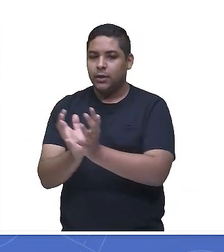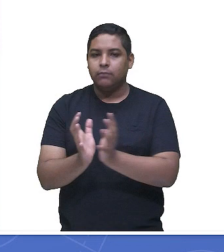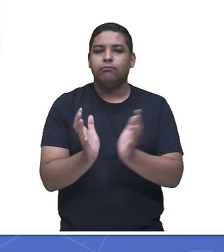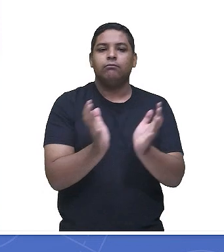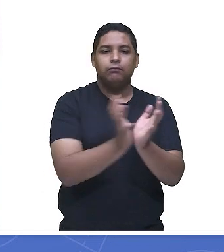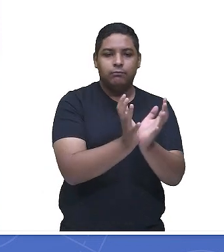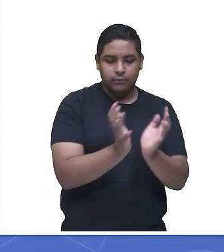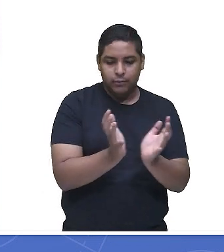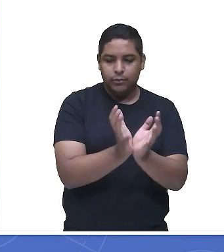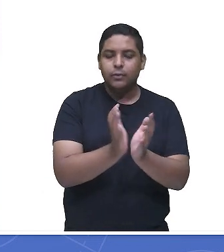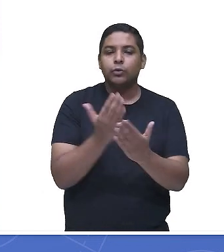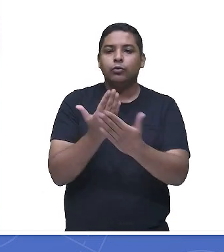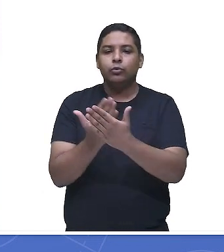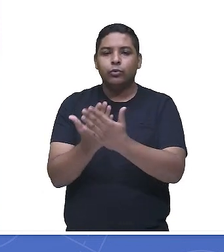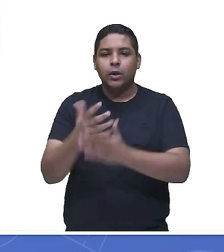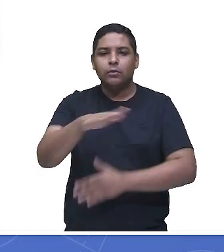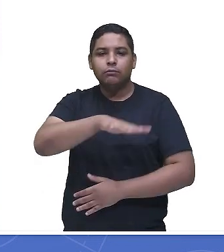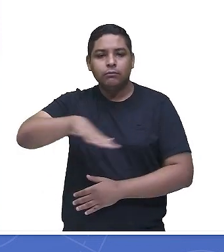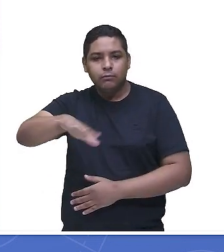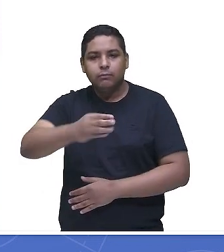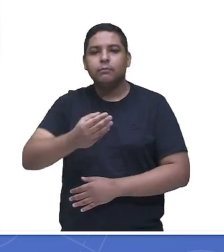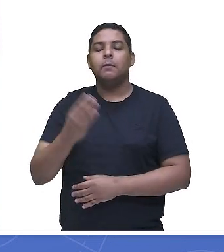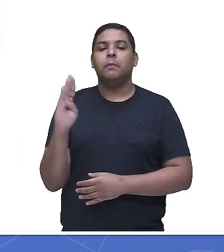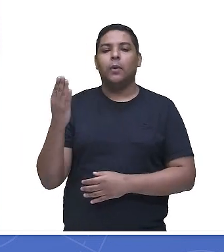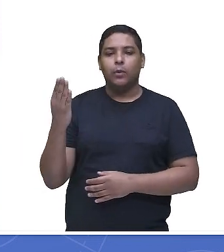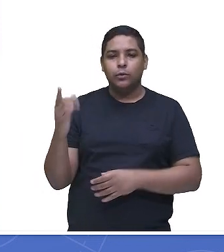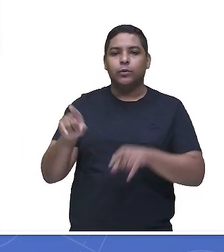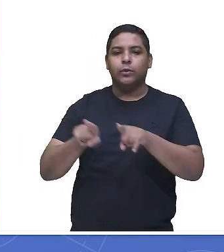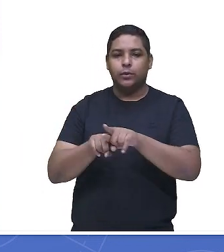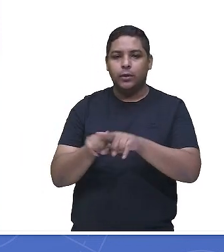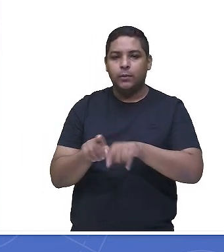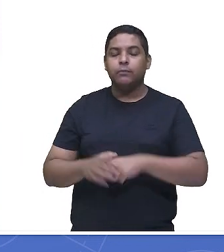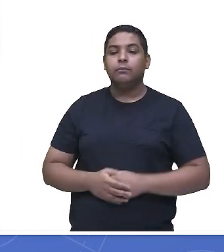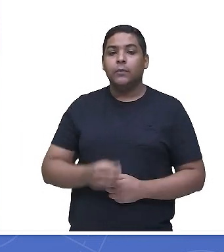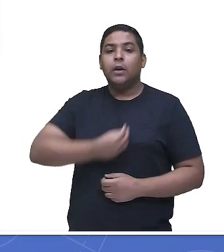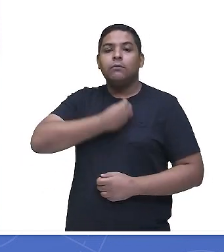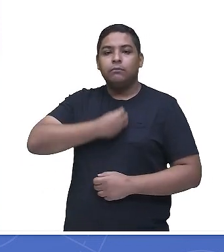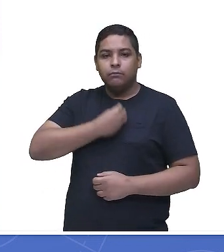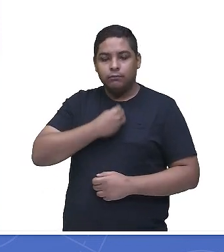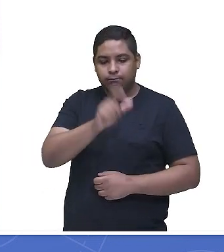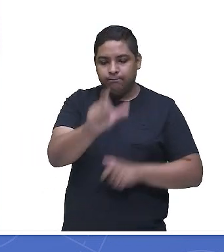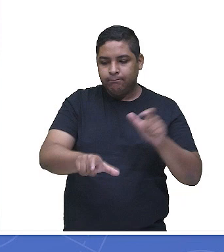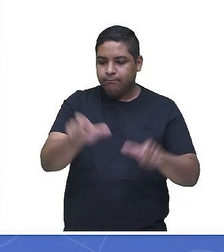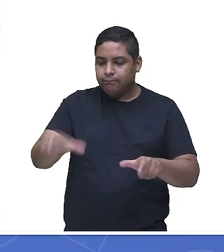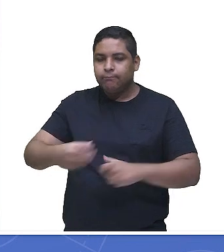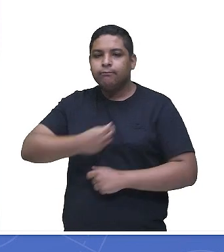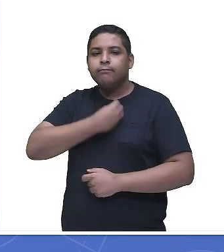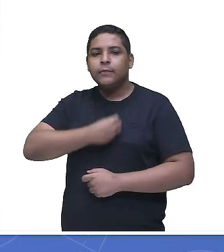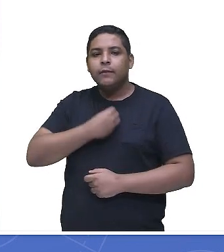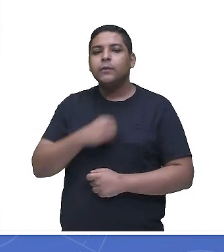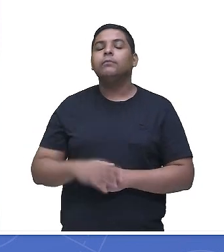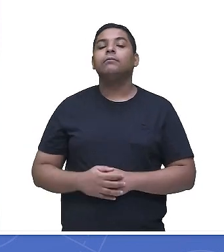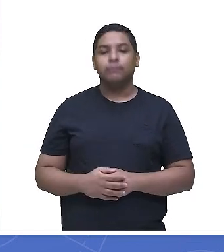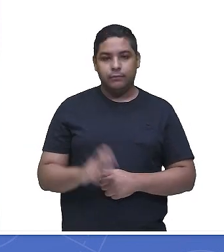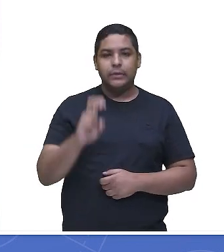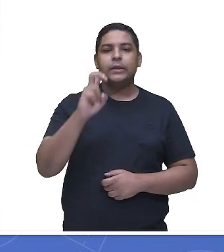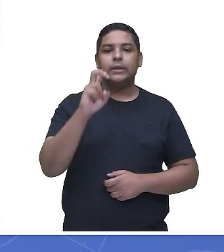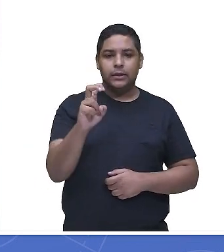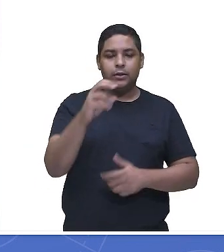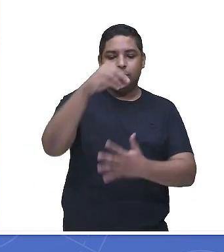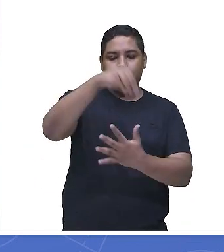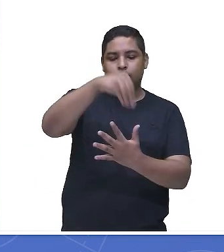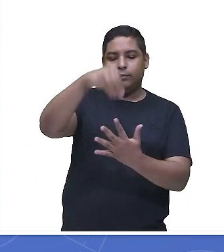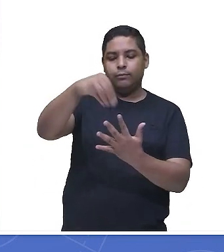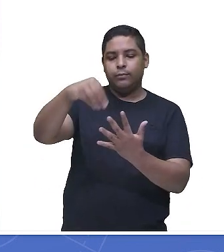pela biologia, ok? E os seres vivos, eles são classificados nesses grupos, que são quantos? São 5.